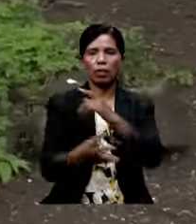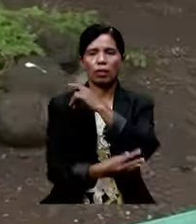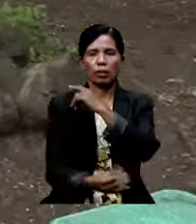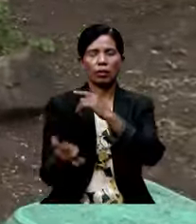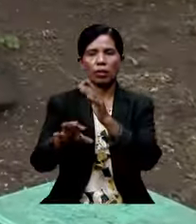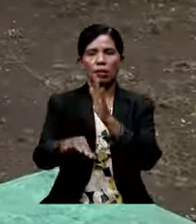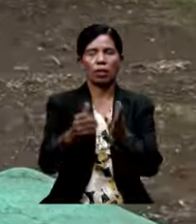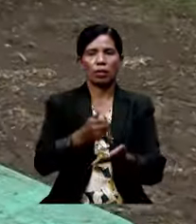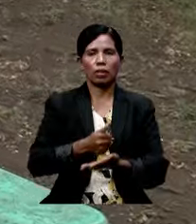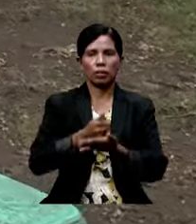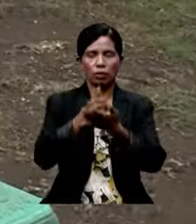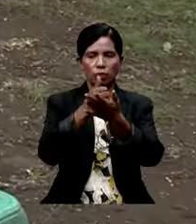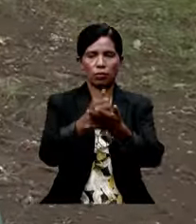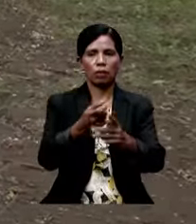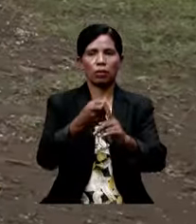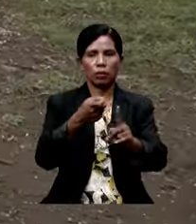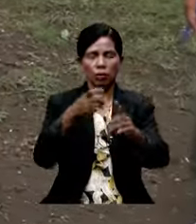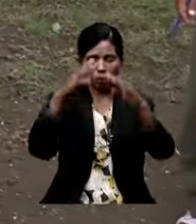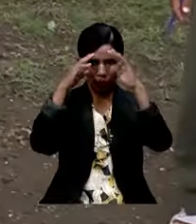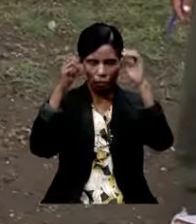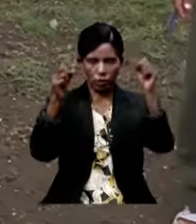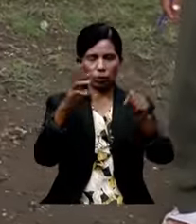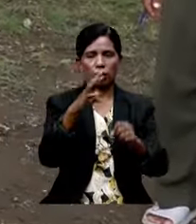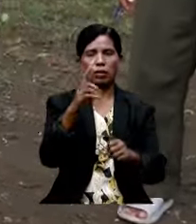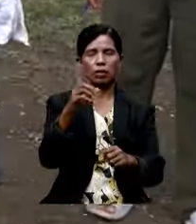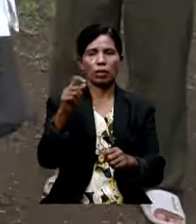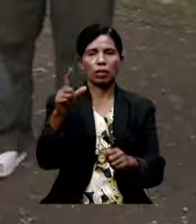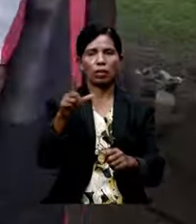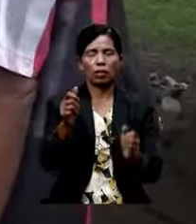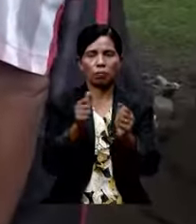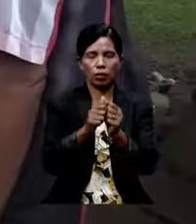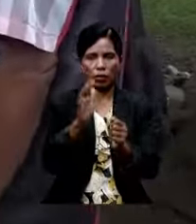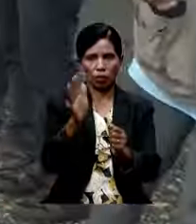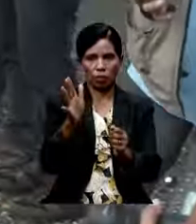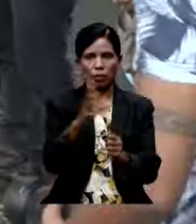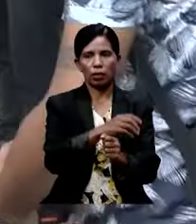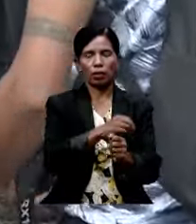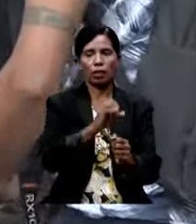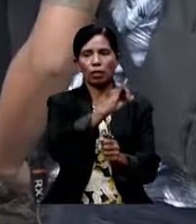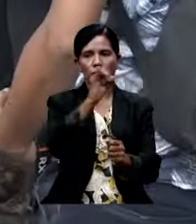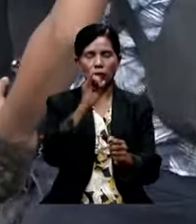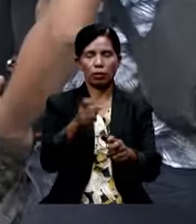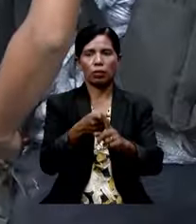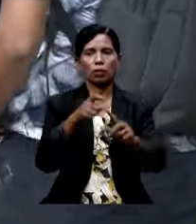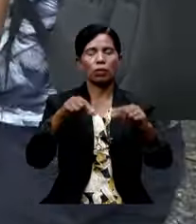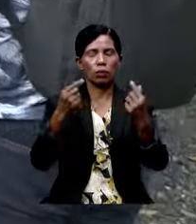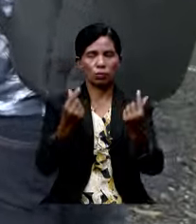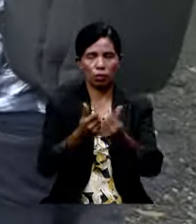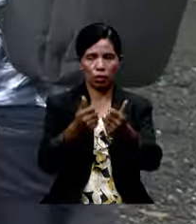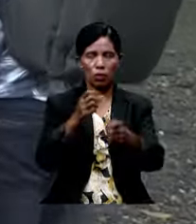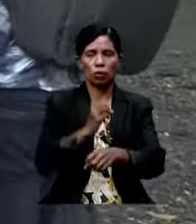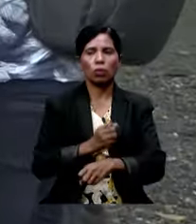behetan apoio ne sirare básica husi presidência república, hamutuk nain lima nulu, ne be identifica husi equipa autoridade